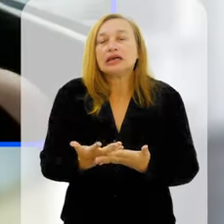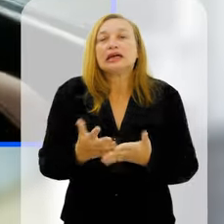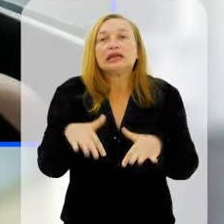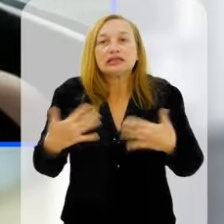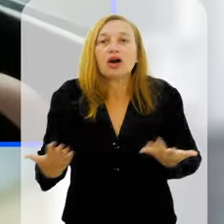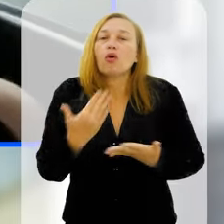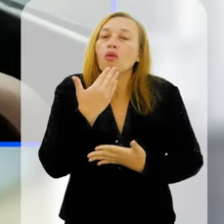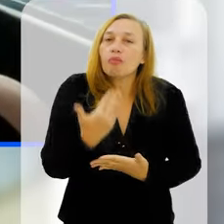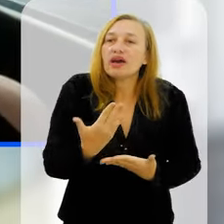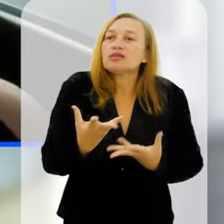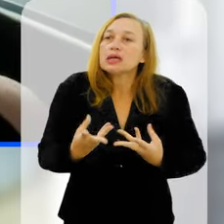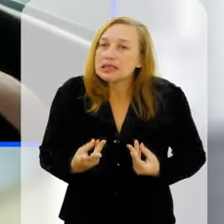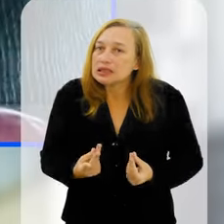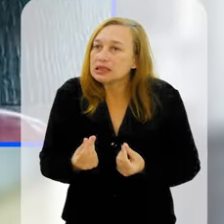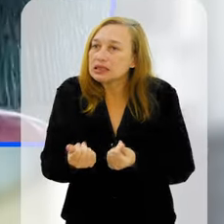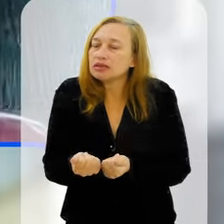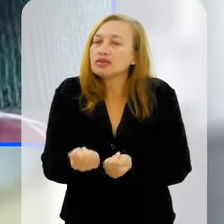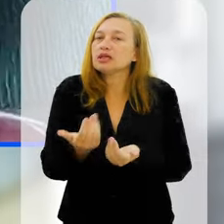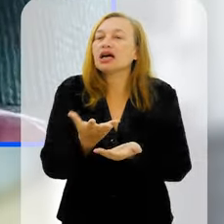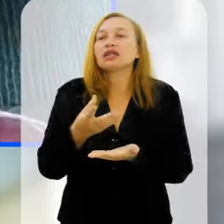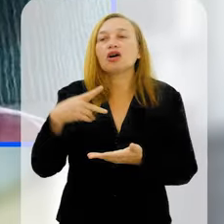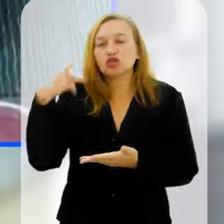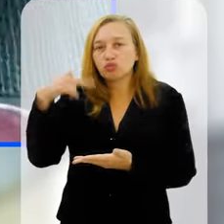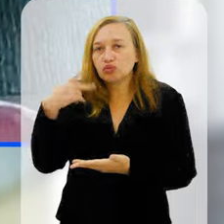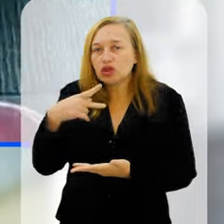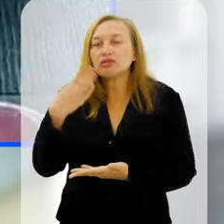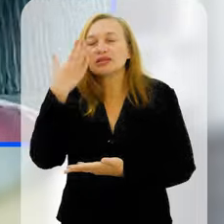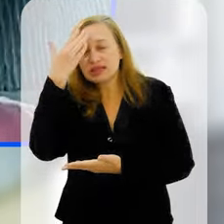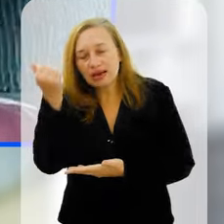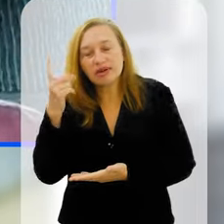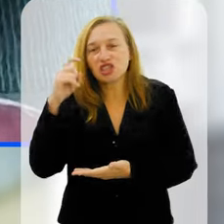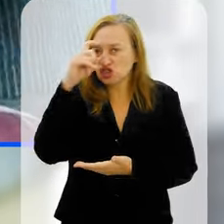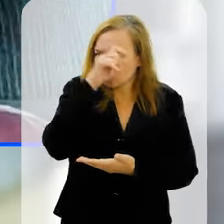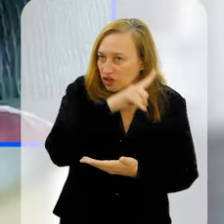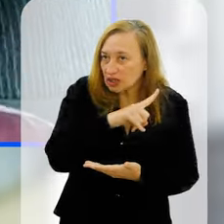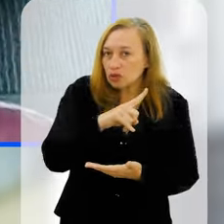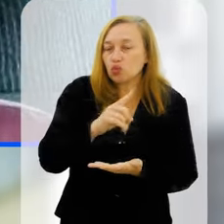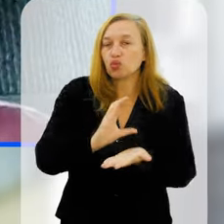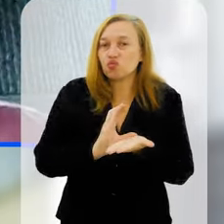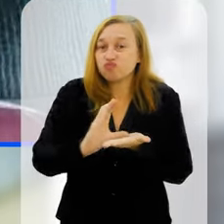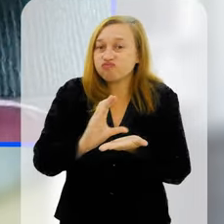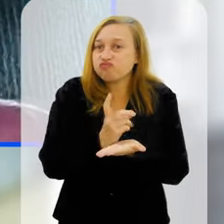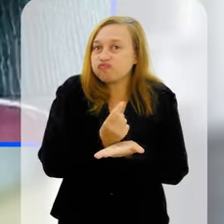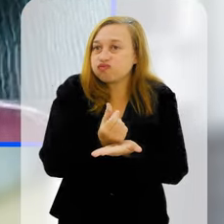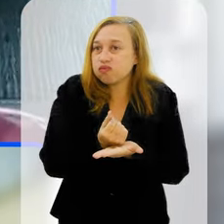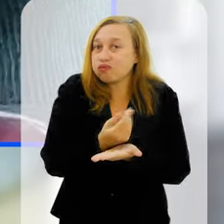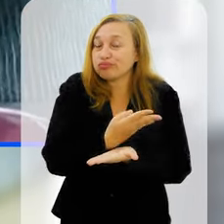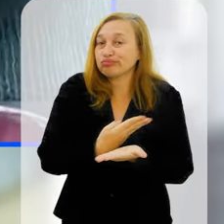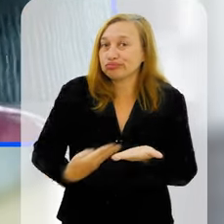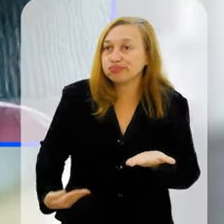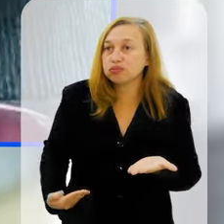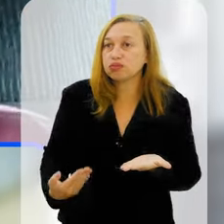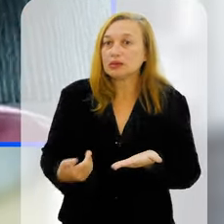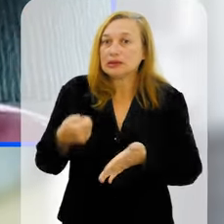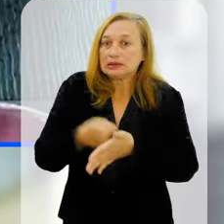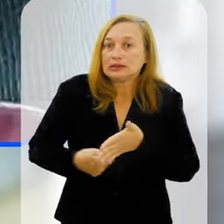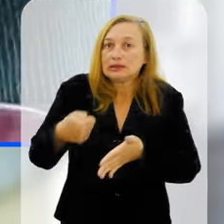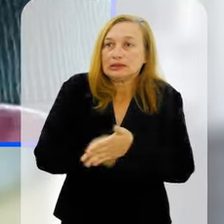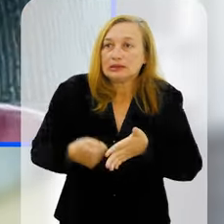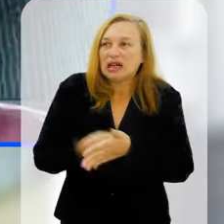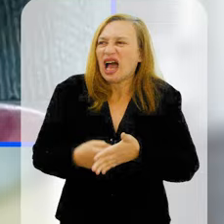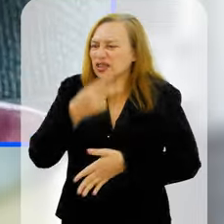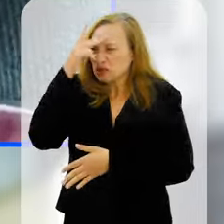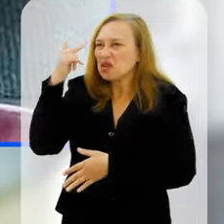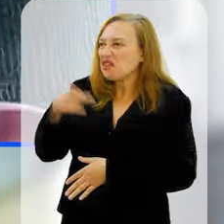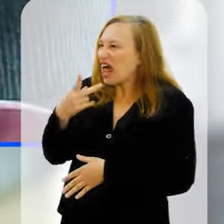pedindo dinheiro. Então eu peço aí a sensibilidade um pouco da classe política. A gente sabe que é difícil no orçamento público brigar.